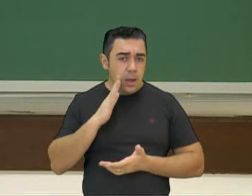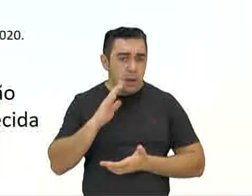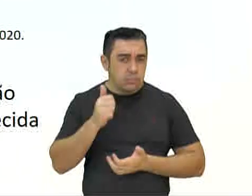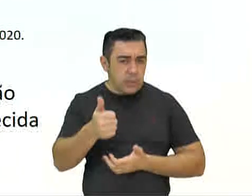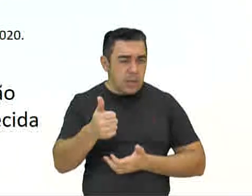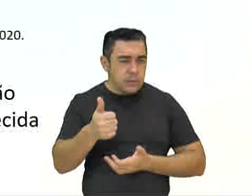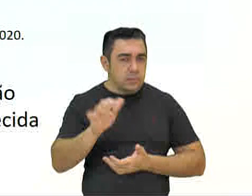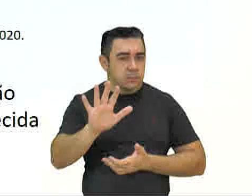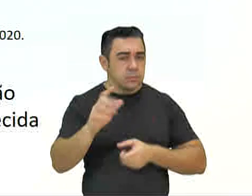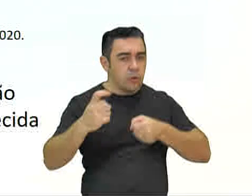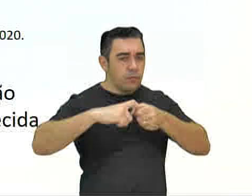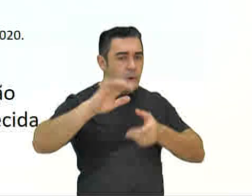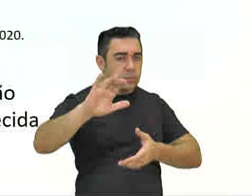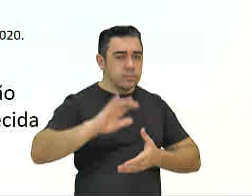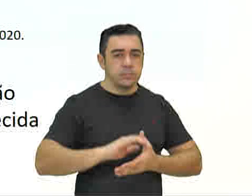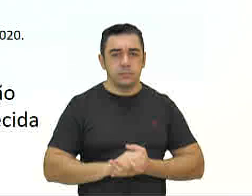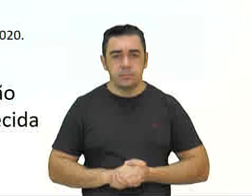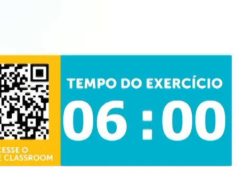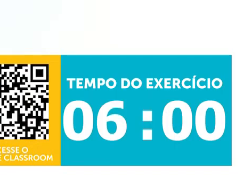beleza? Já voltamos.